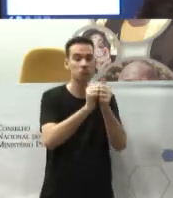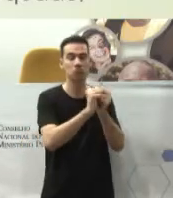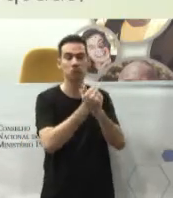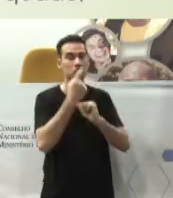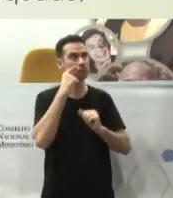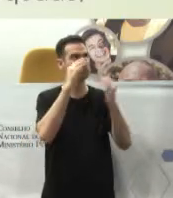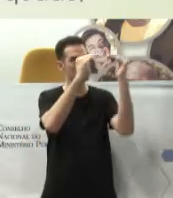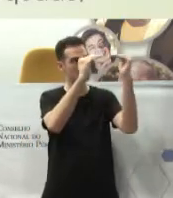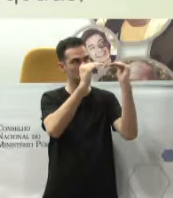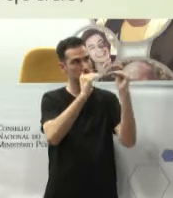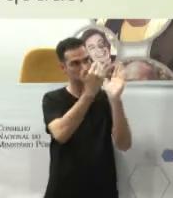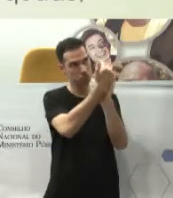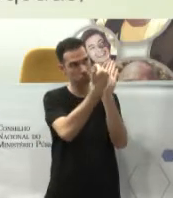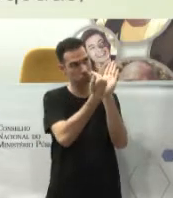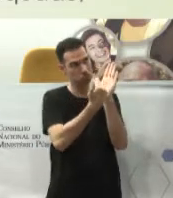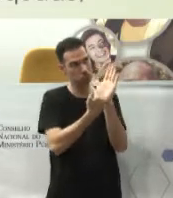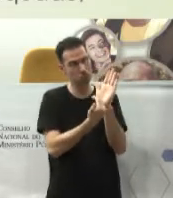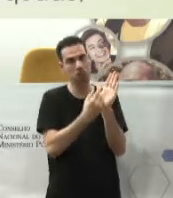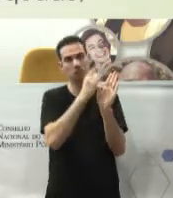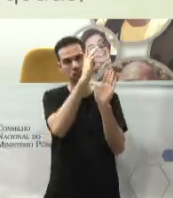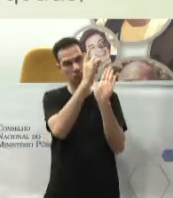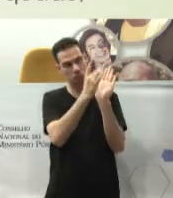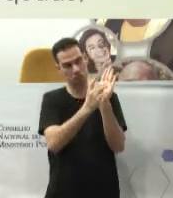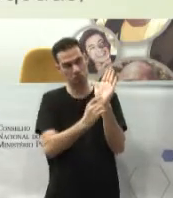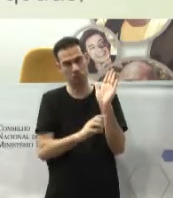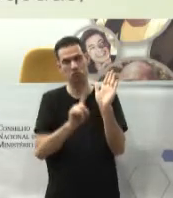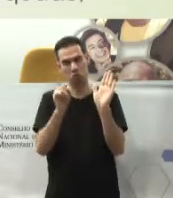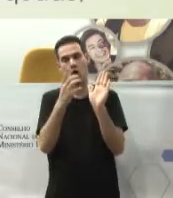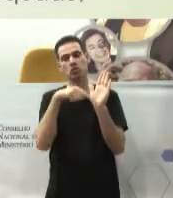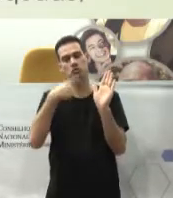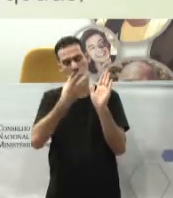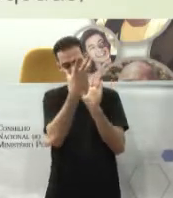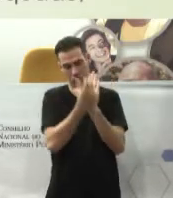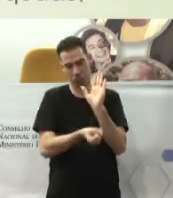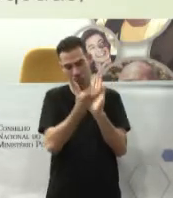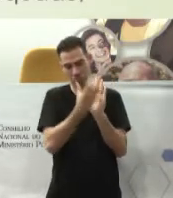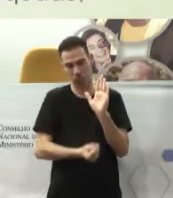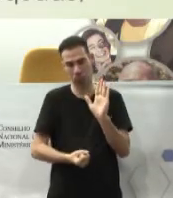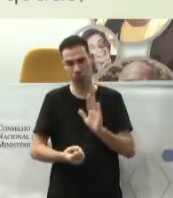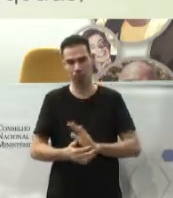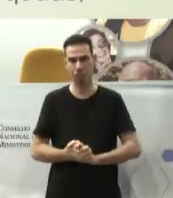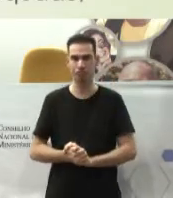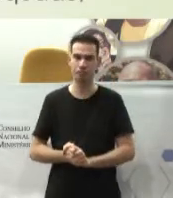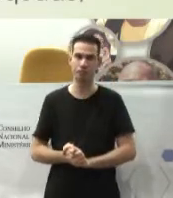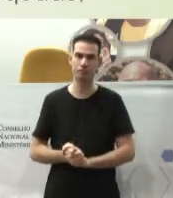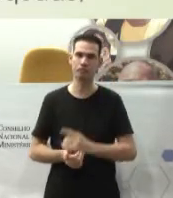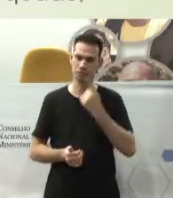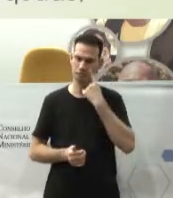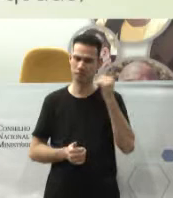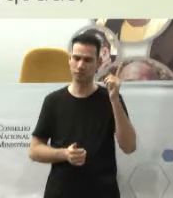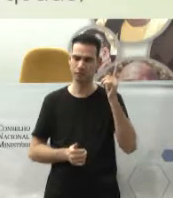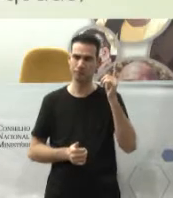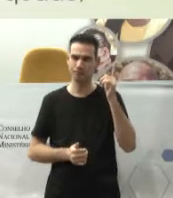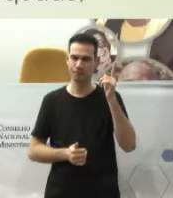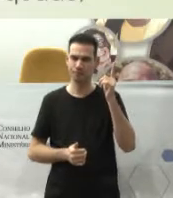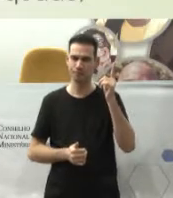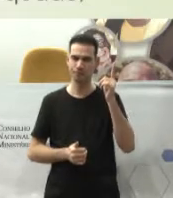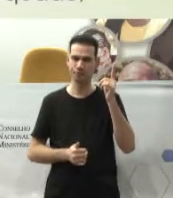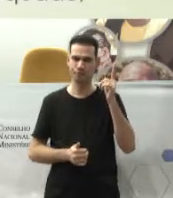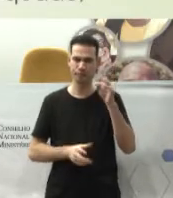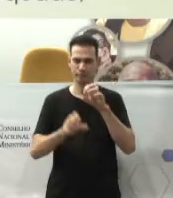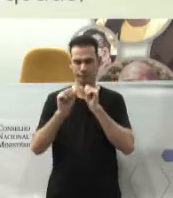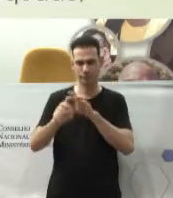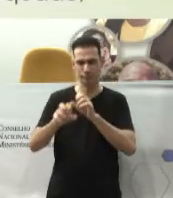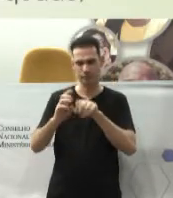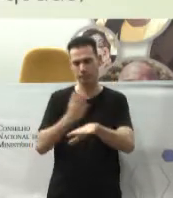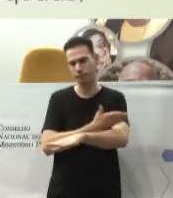aí, esse material vai ficar com vocês, assim como o material do Vitorelli. Sobre esse ponto, então, da doutrina